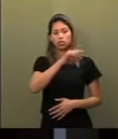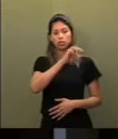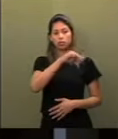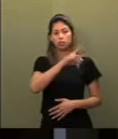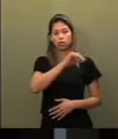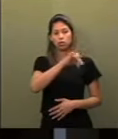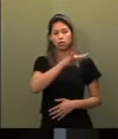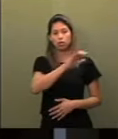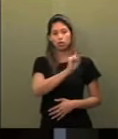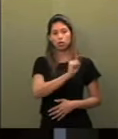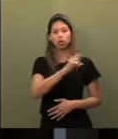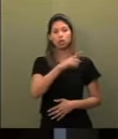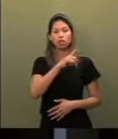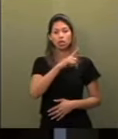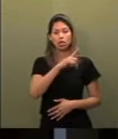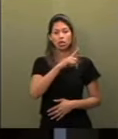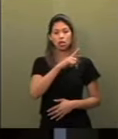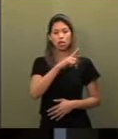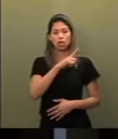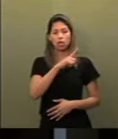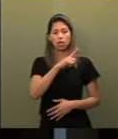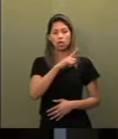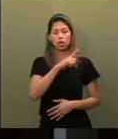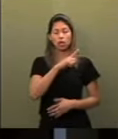indicia, julga, condena,